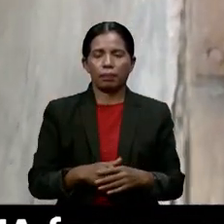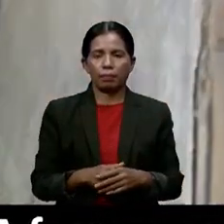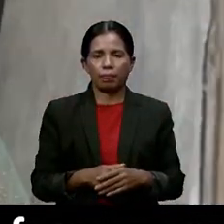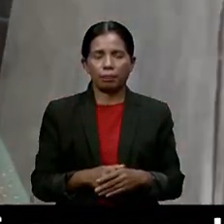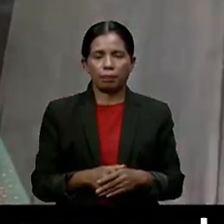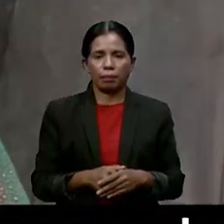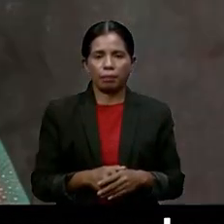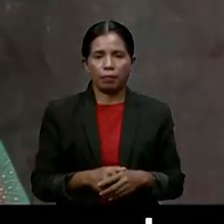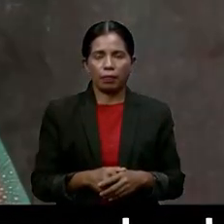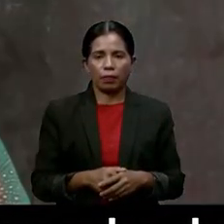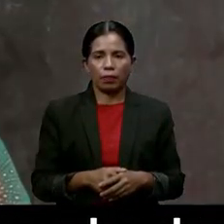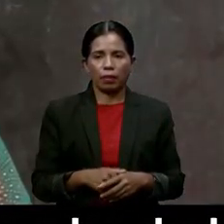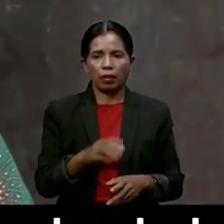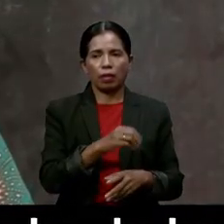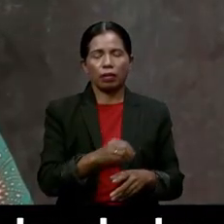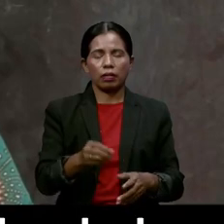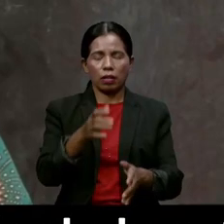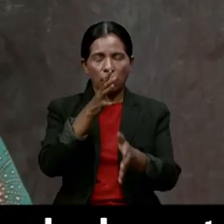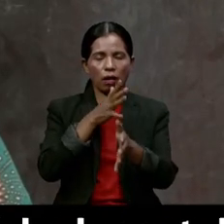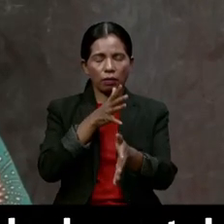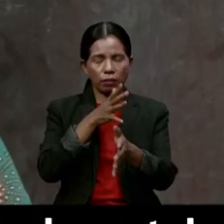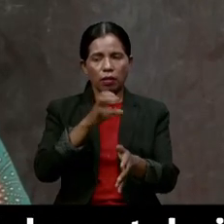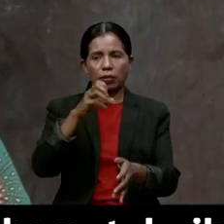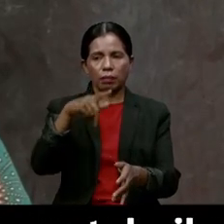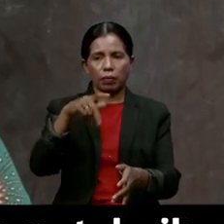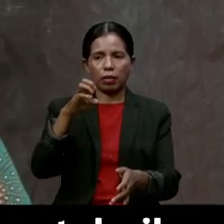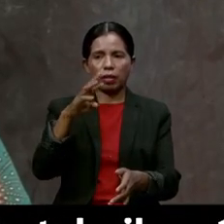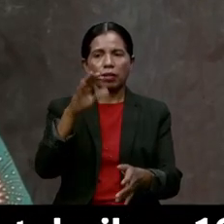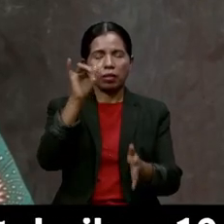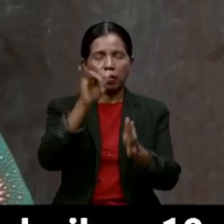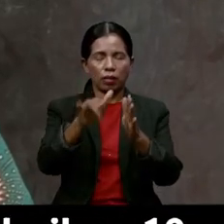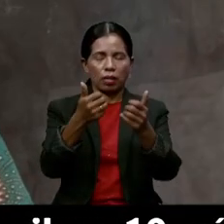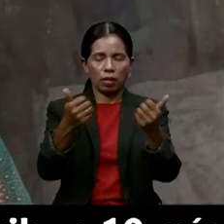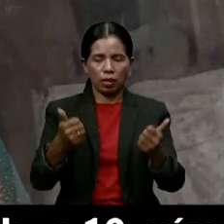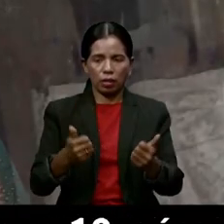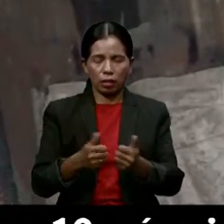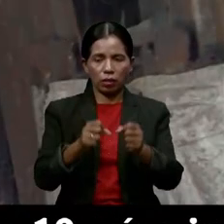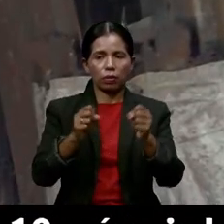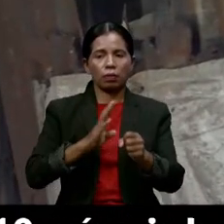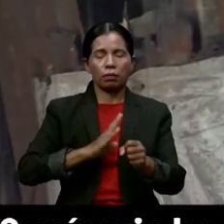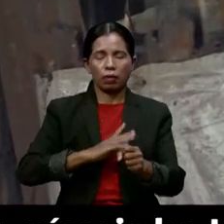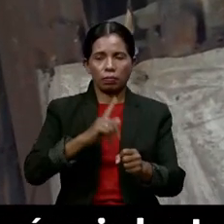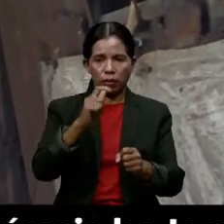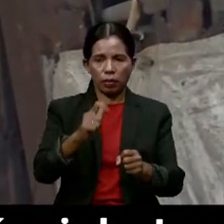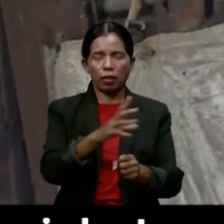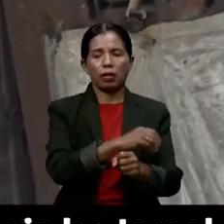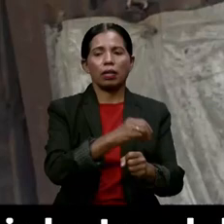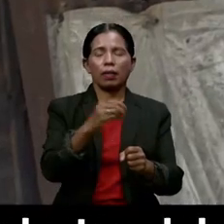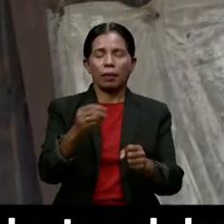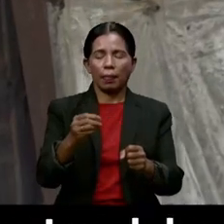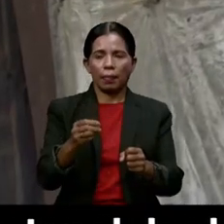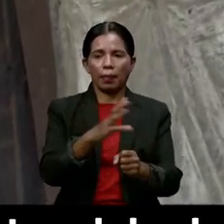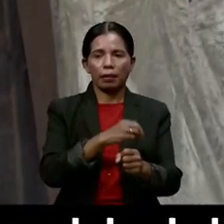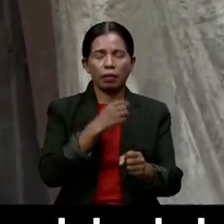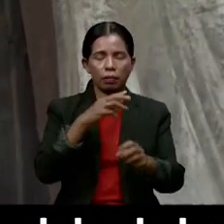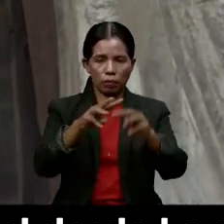Realidade da Né acontece, ba boa esperança, na vida da Né, ela e aldeia, está na Timor Suco Berupite, posto administrativo de um alês do